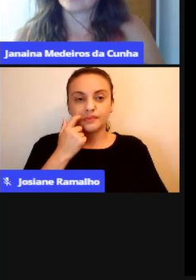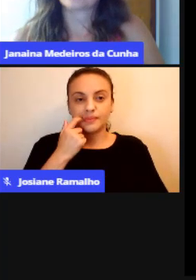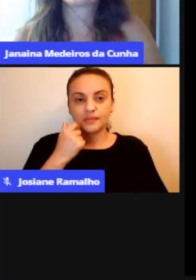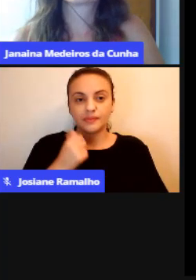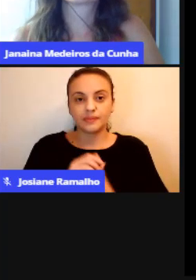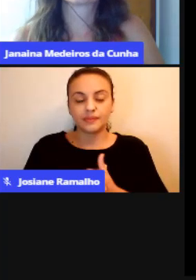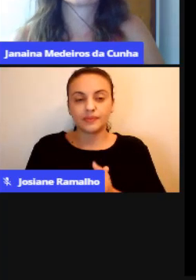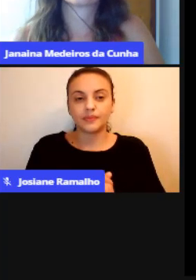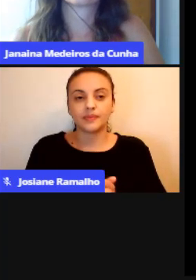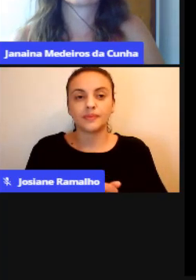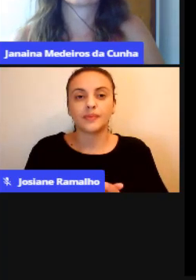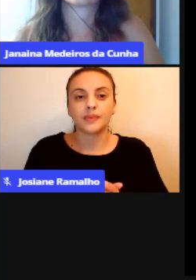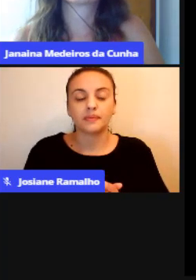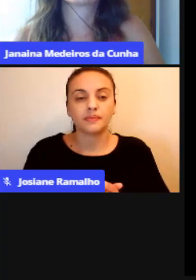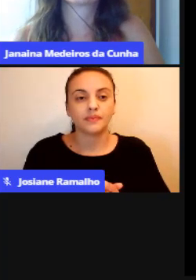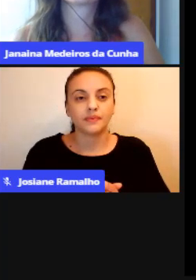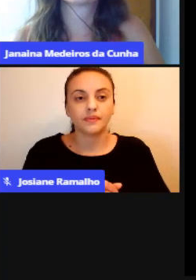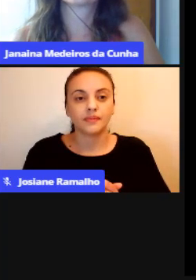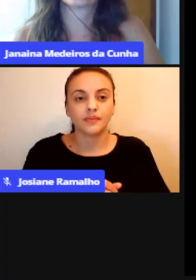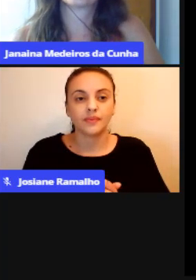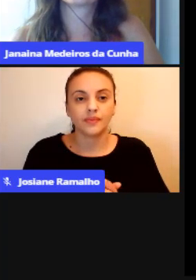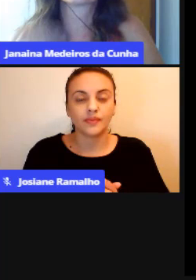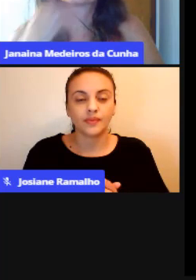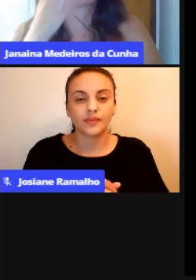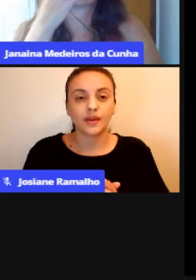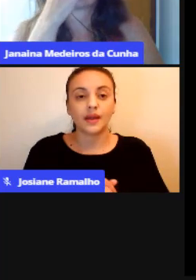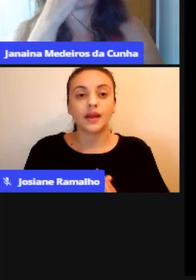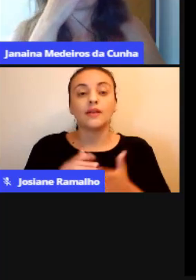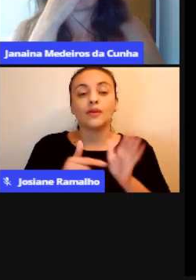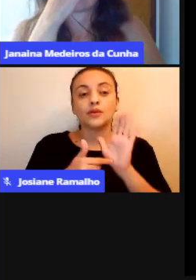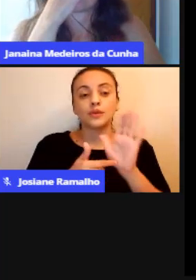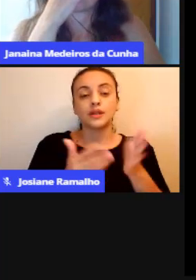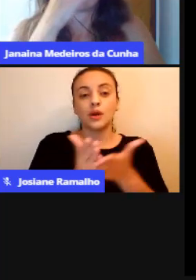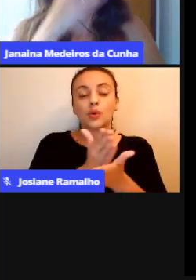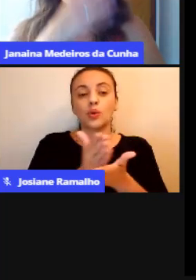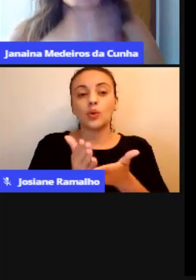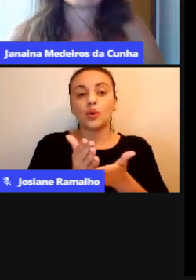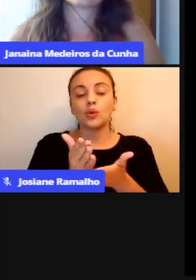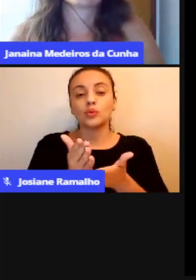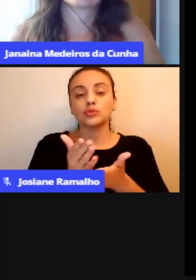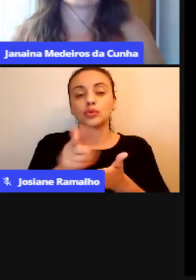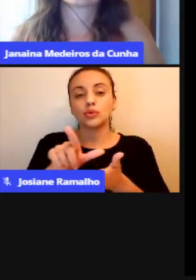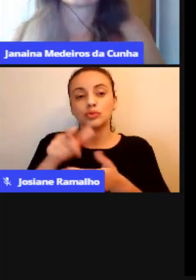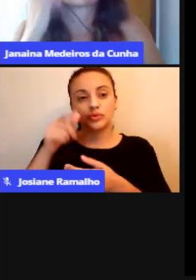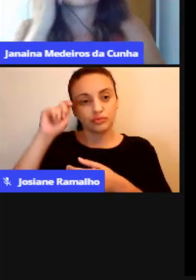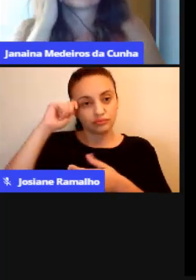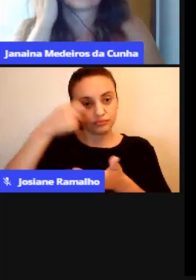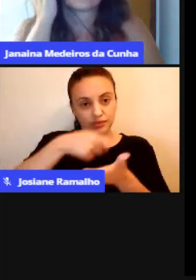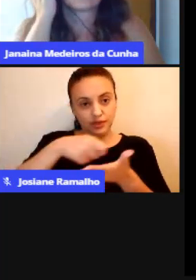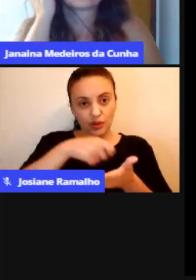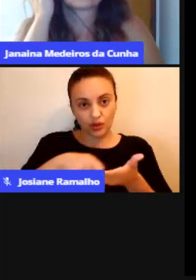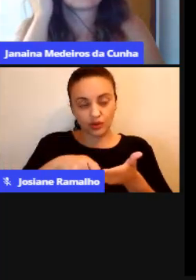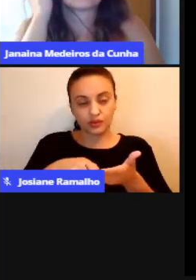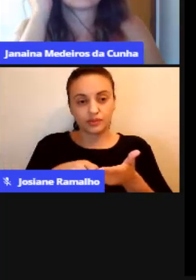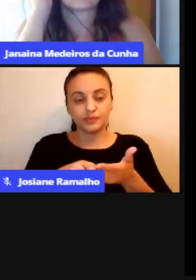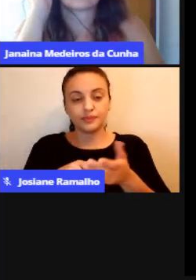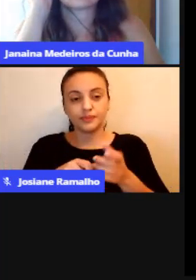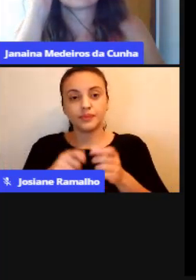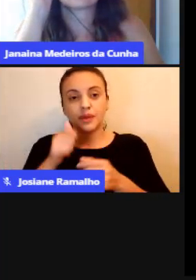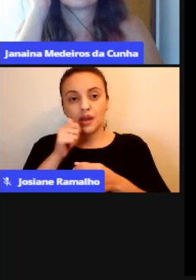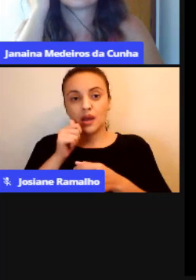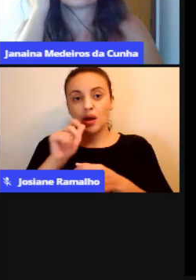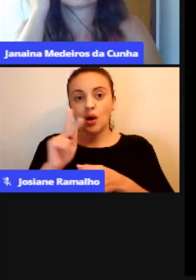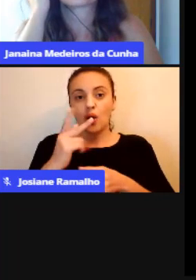nós trouxemos alguns outros teóricos, né? Esse aqui da Jussara Hoffmann, ele